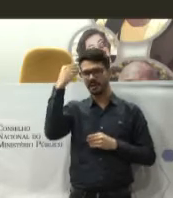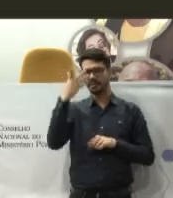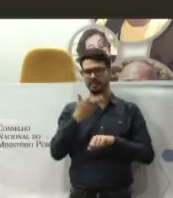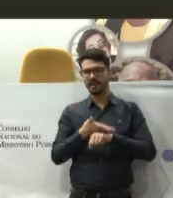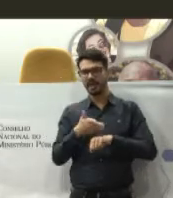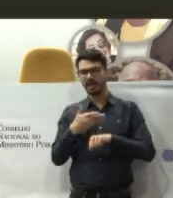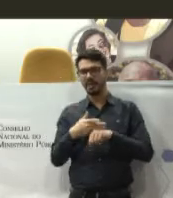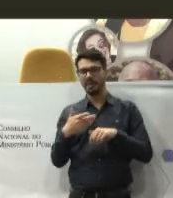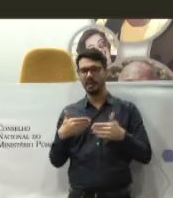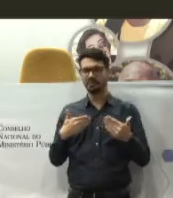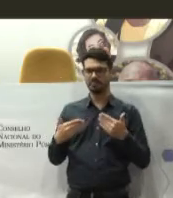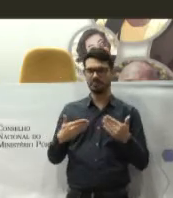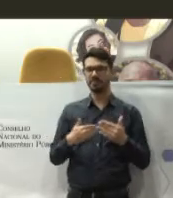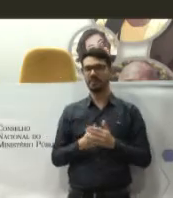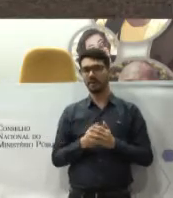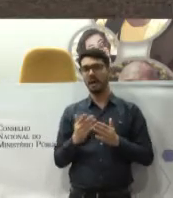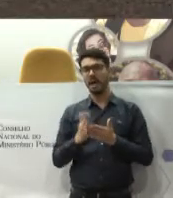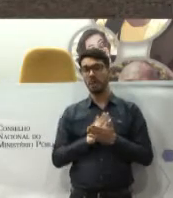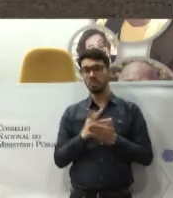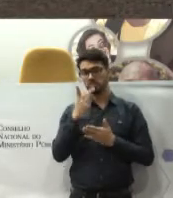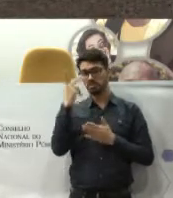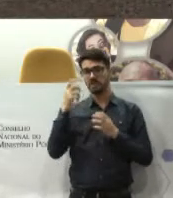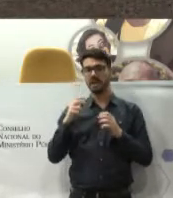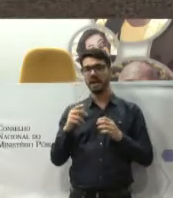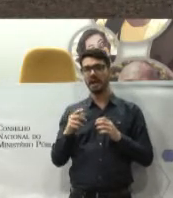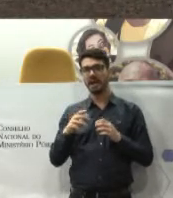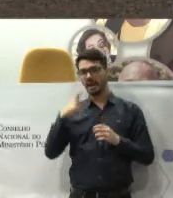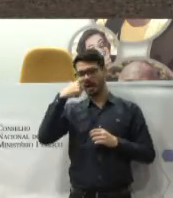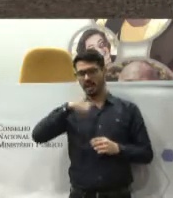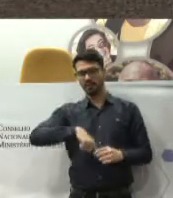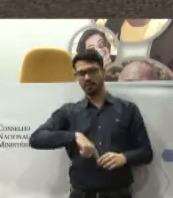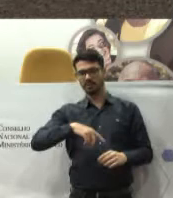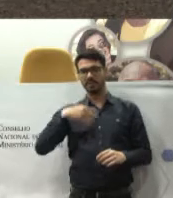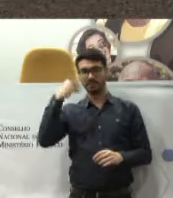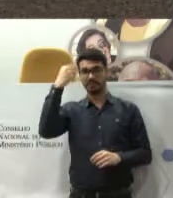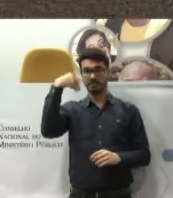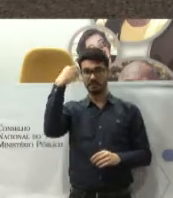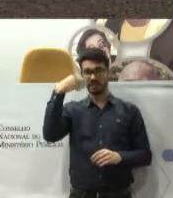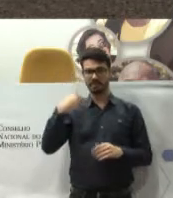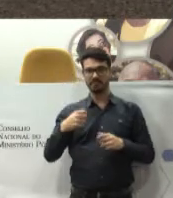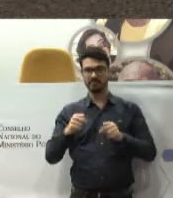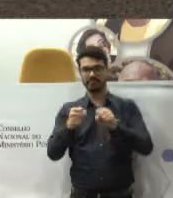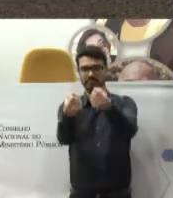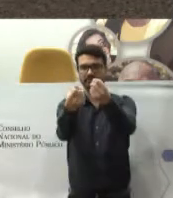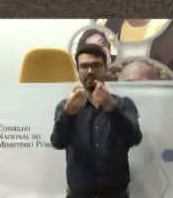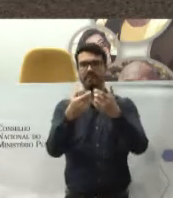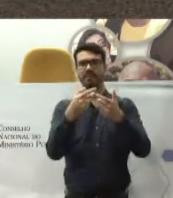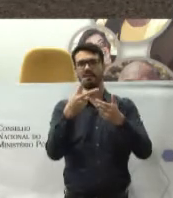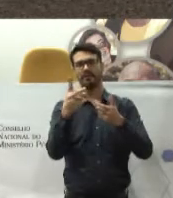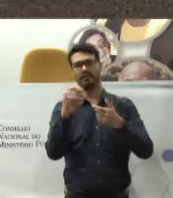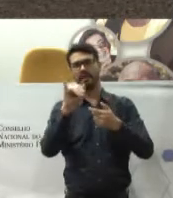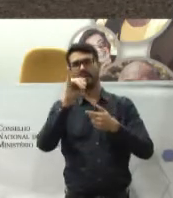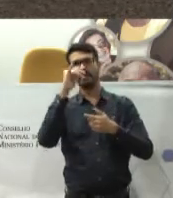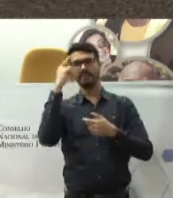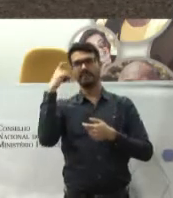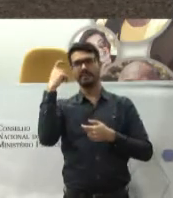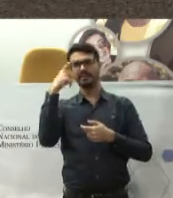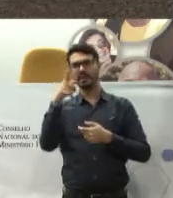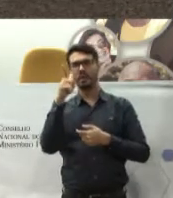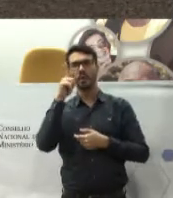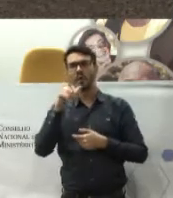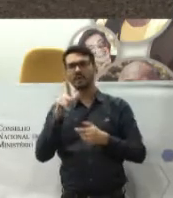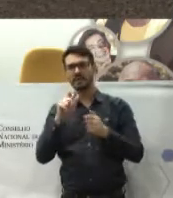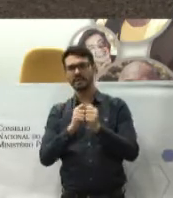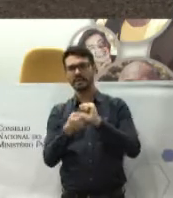O que é isso? Algumas pessoas até defendem a atuação experimentalista no sentido de vamos tentar e ver se chega a